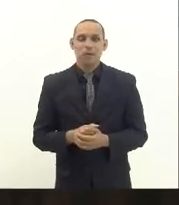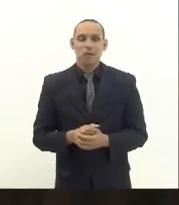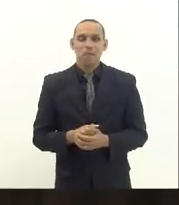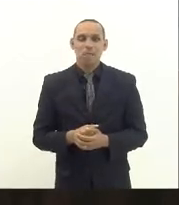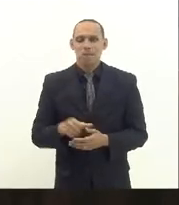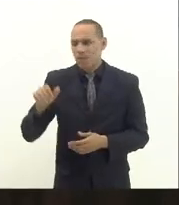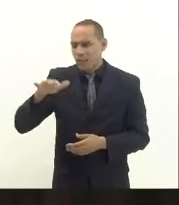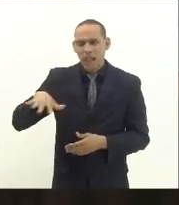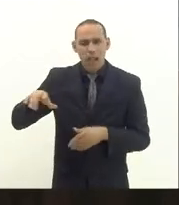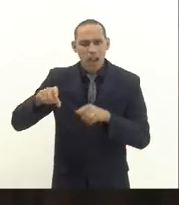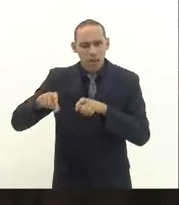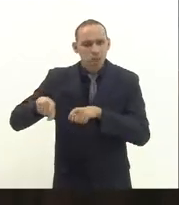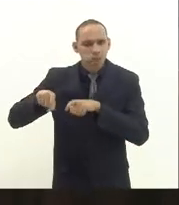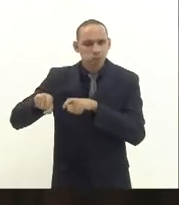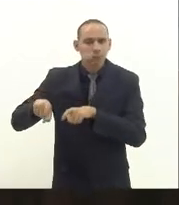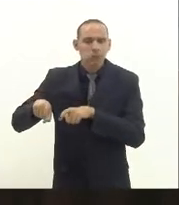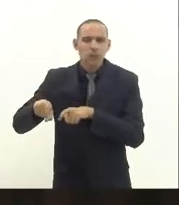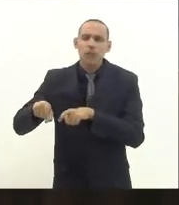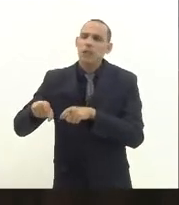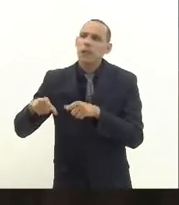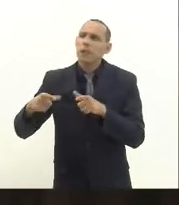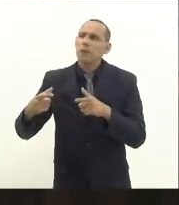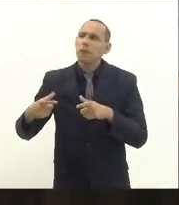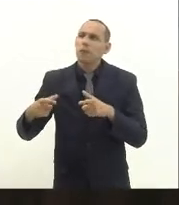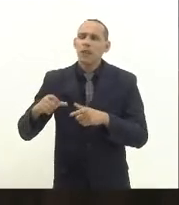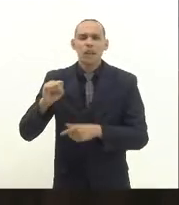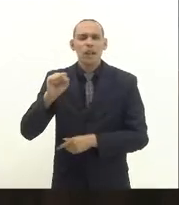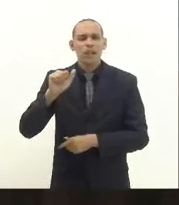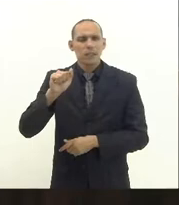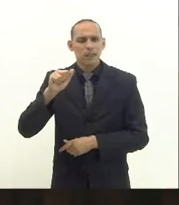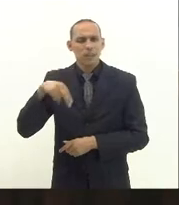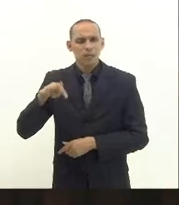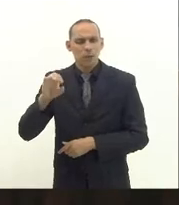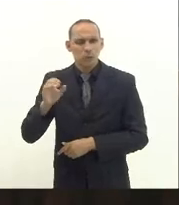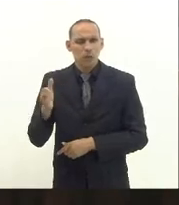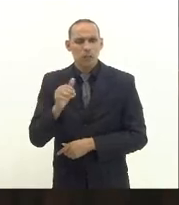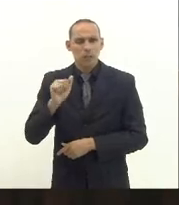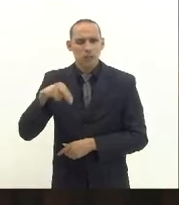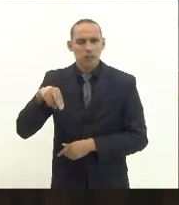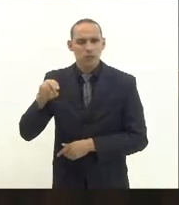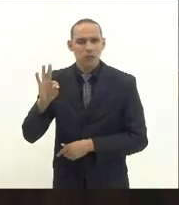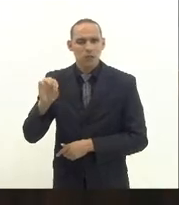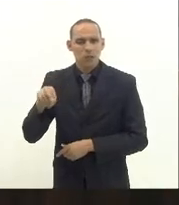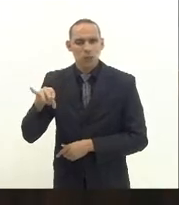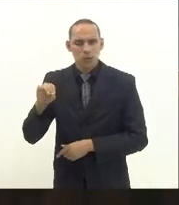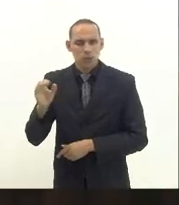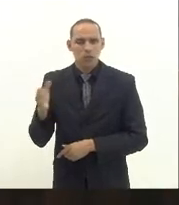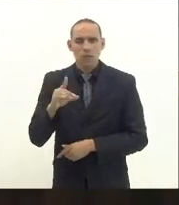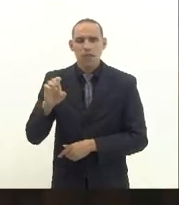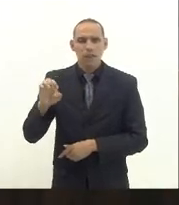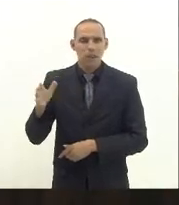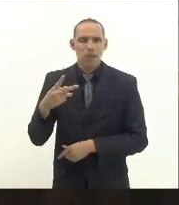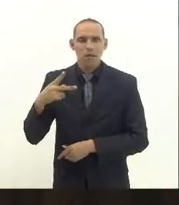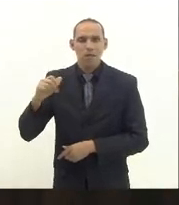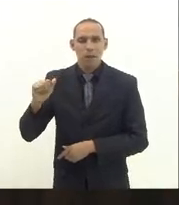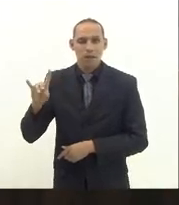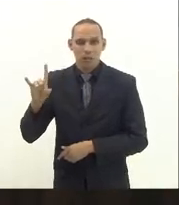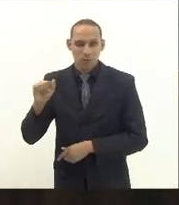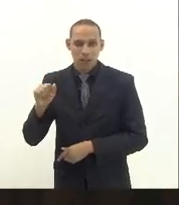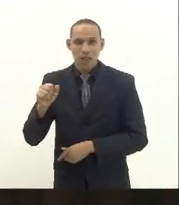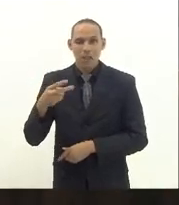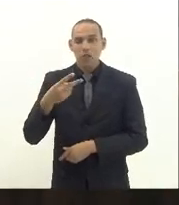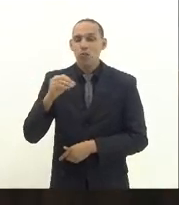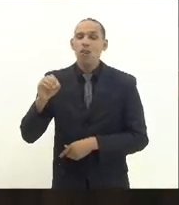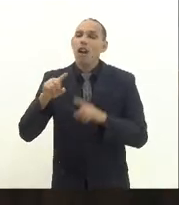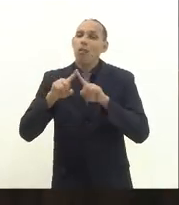já na área rural de Santo Antônio de Pádua tinha 200 funcionários de Pedreiras parado porque não